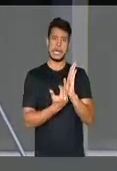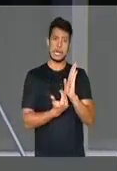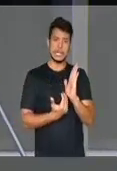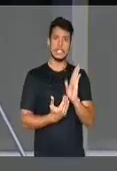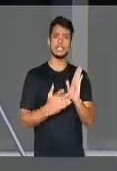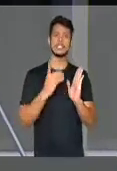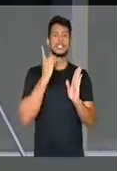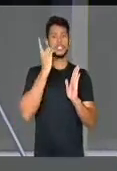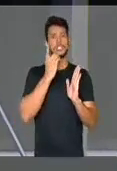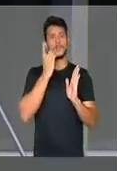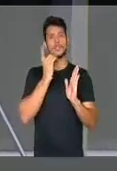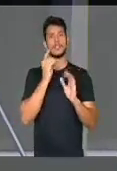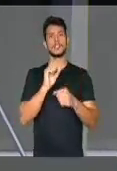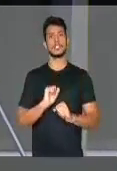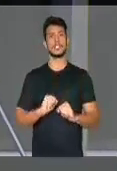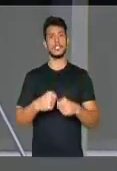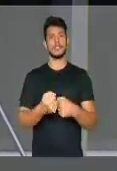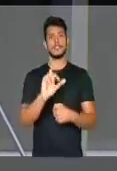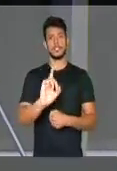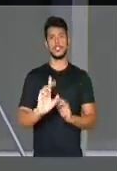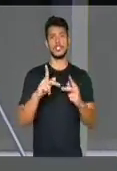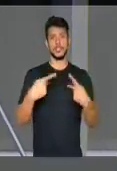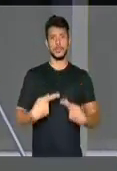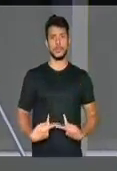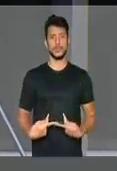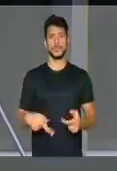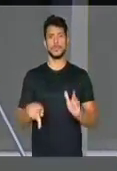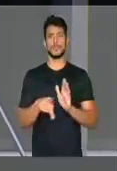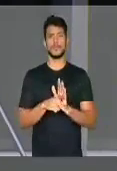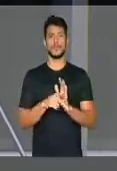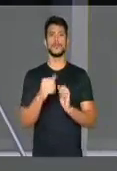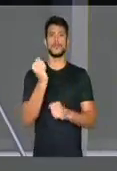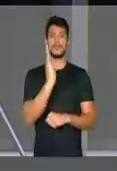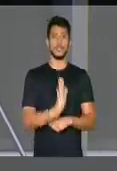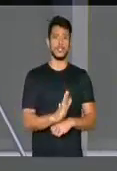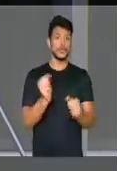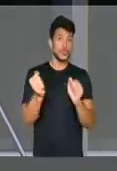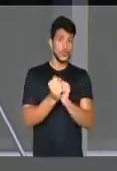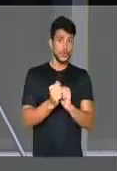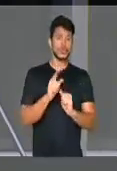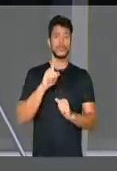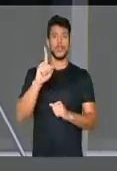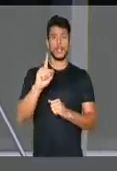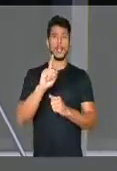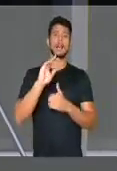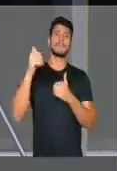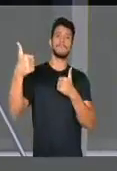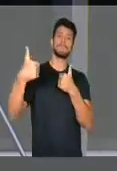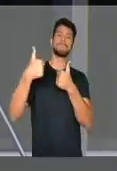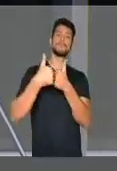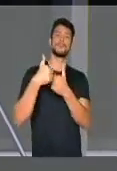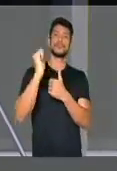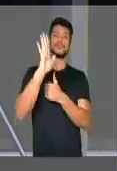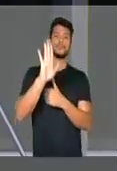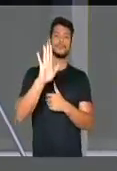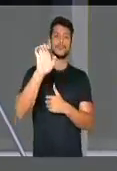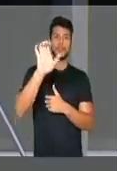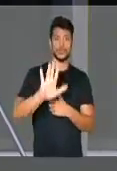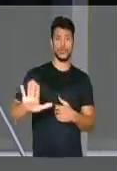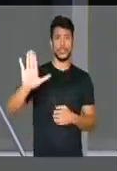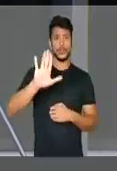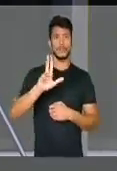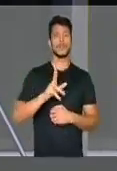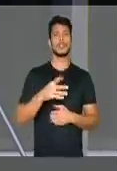dos direitos humanos no Brasil com o Parlamento Europeu está se estreitando há alguns anos.